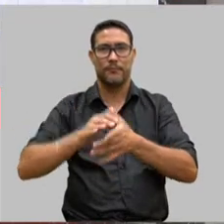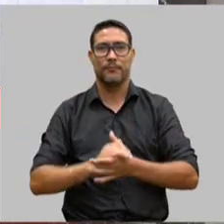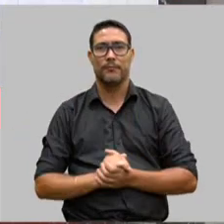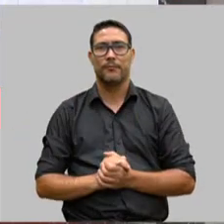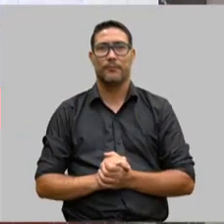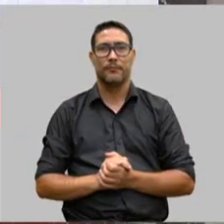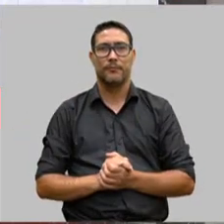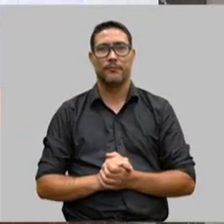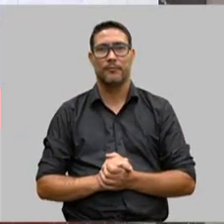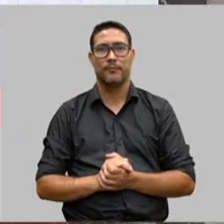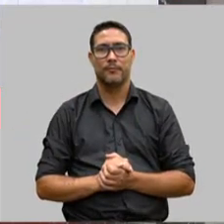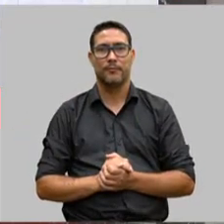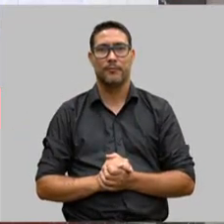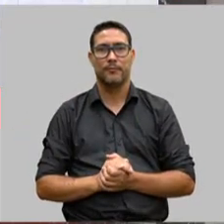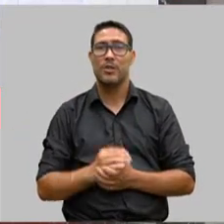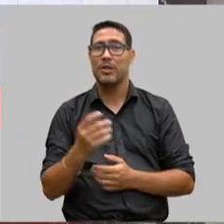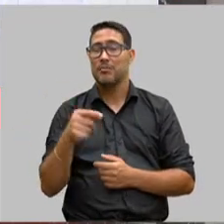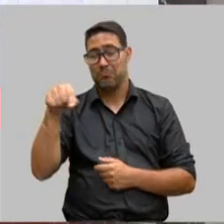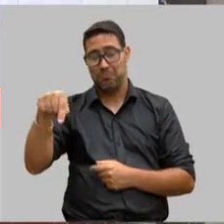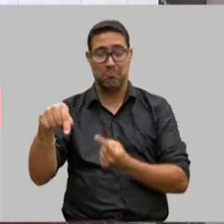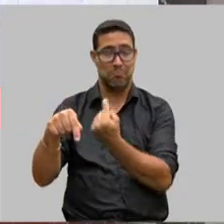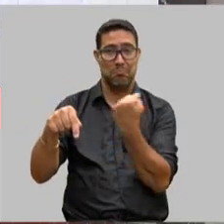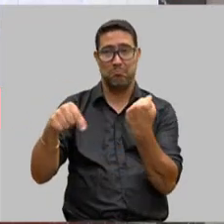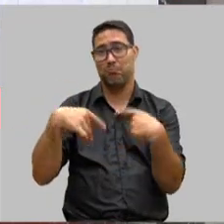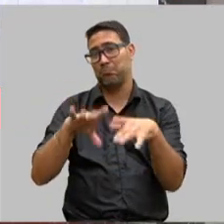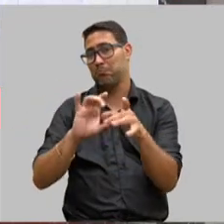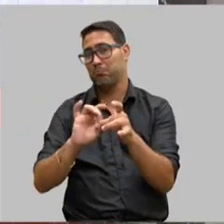à vontade. Quiser daqui ou de lá, fica à vontade.